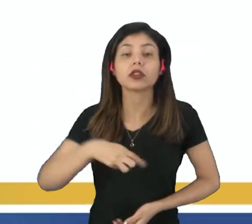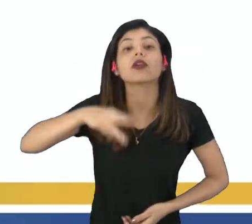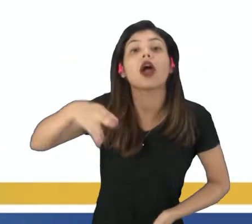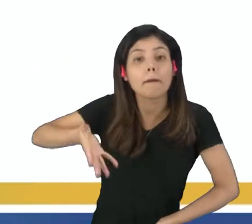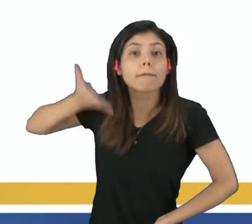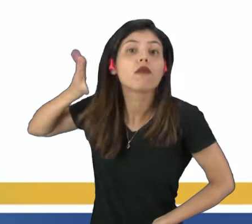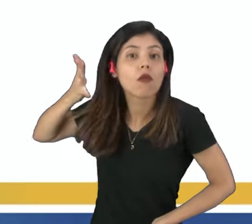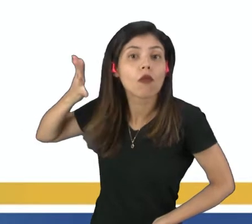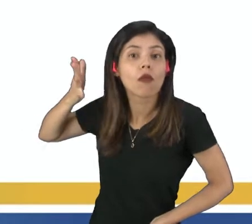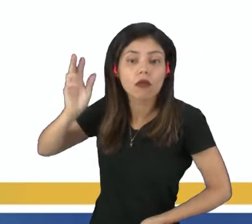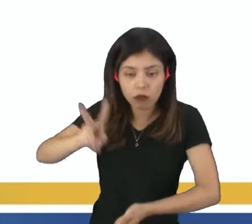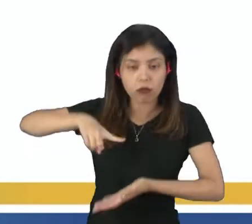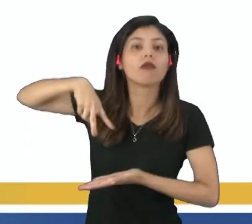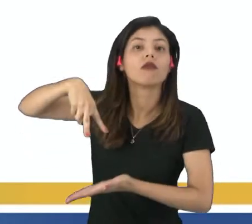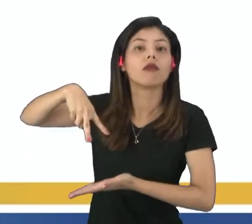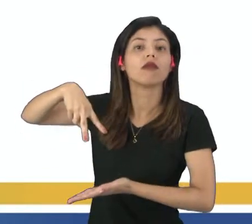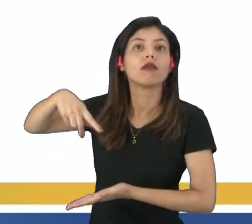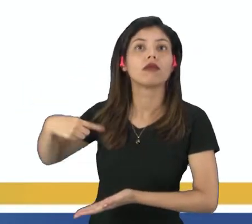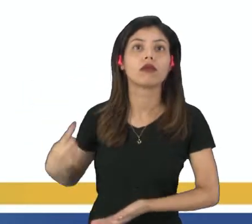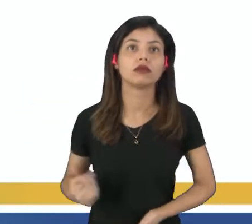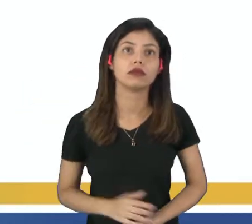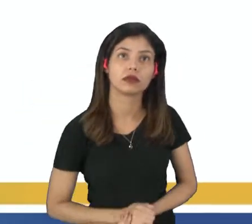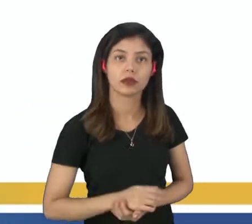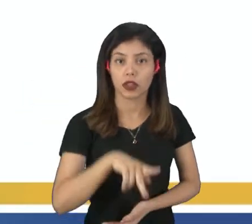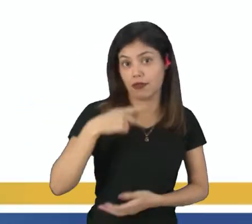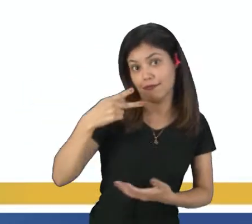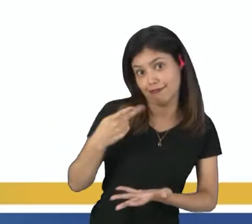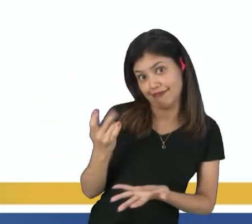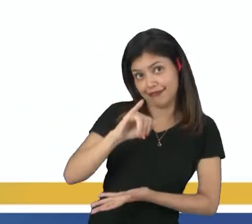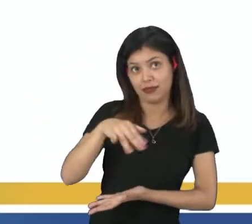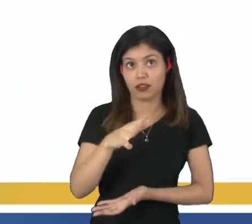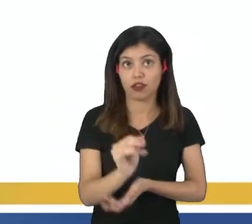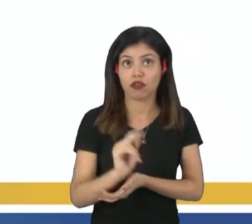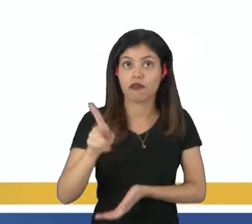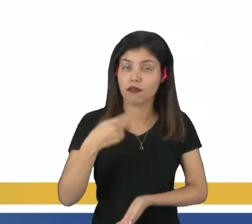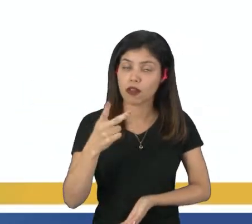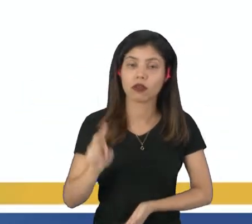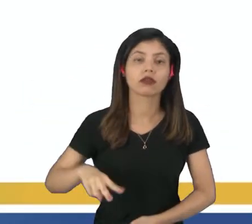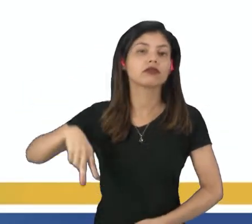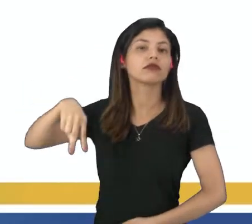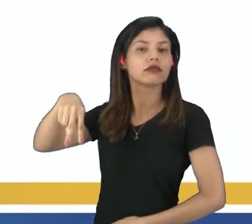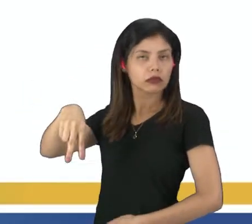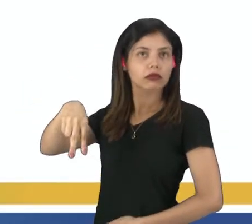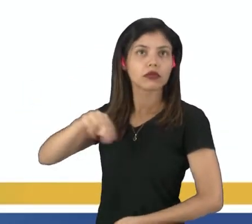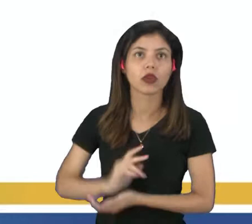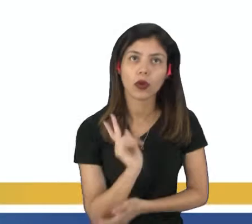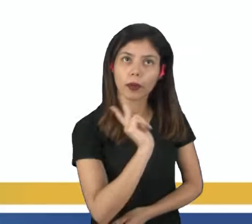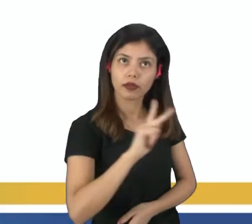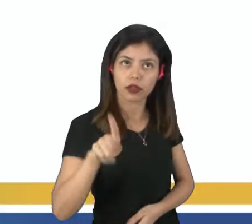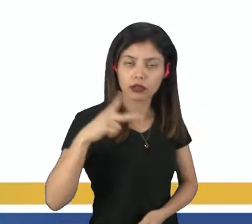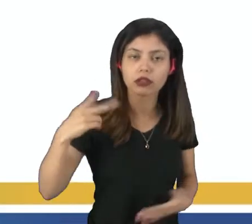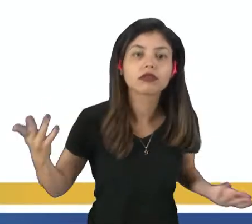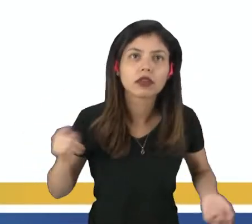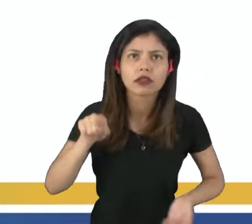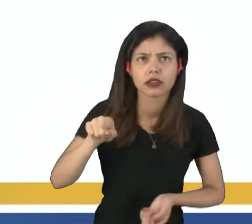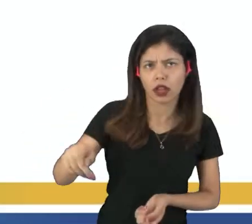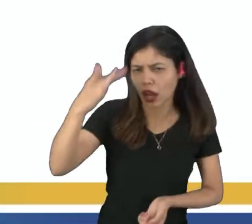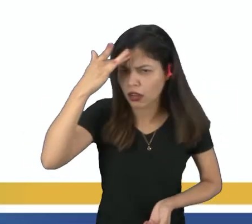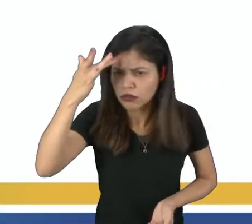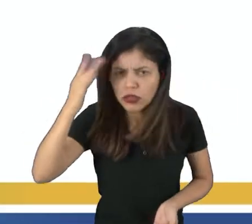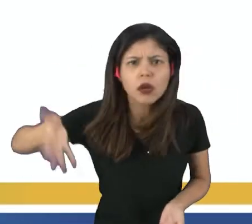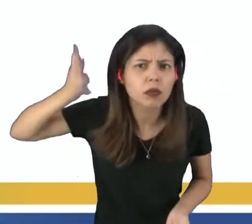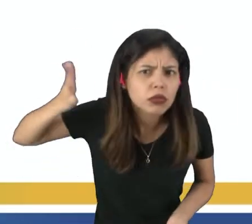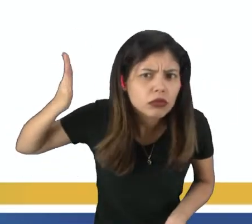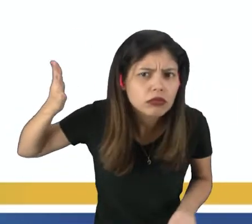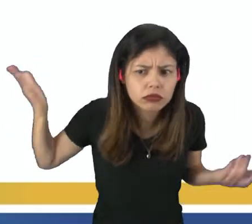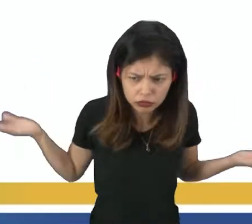bancar o burro, fique de pé." Então Joãozinho foi o único a se levantar. O professor disse: "Você se acha